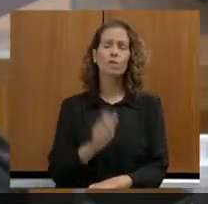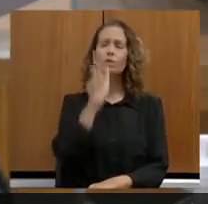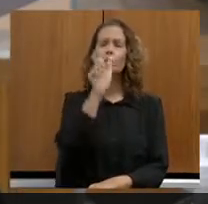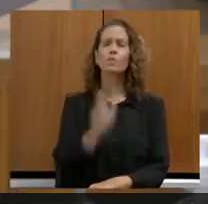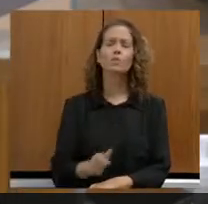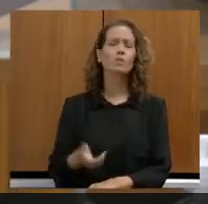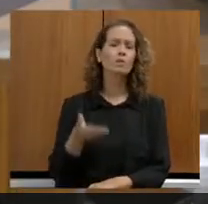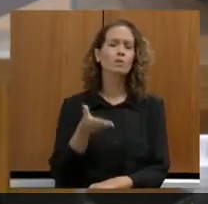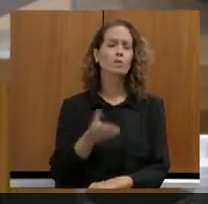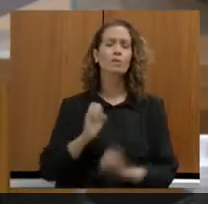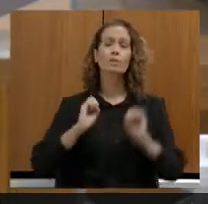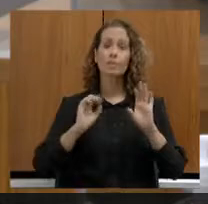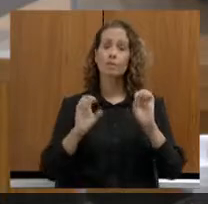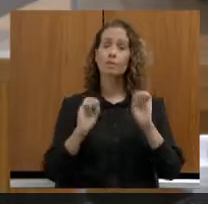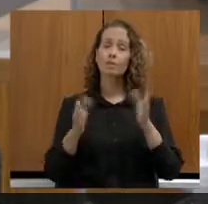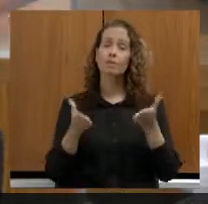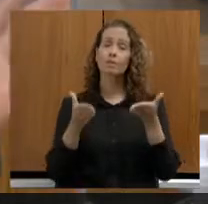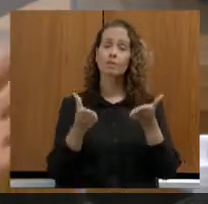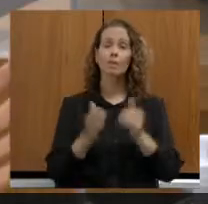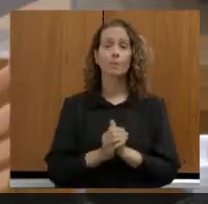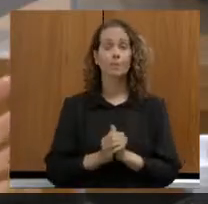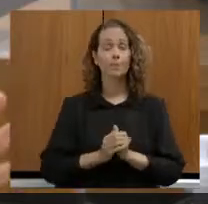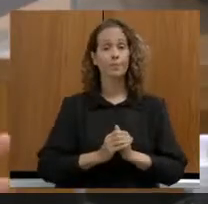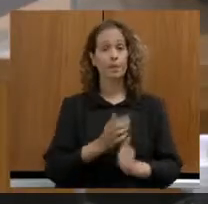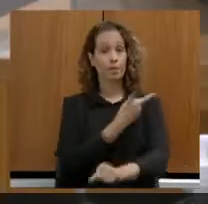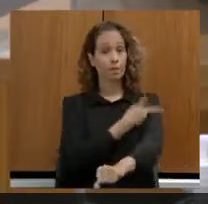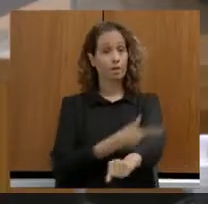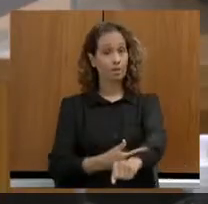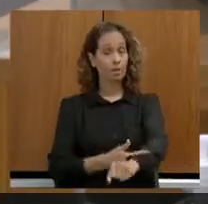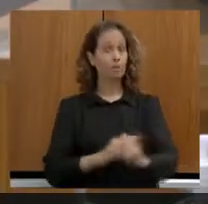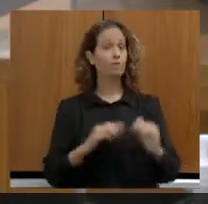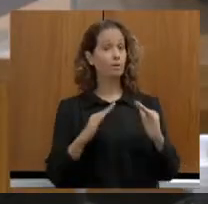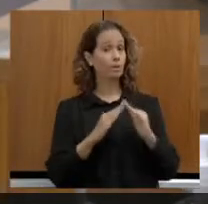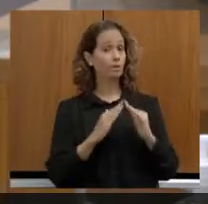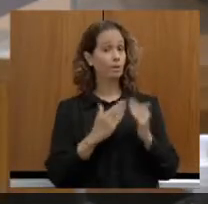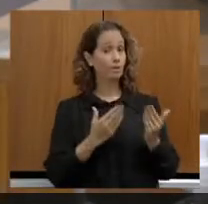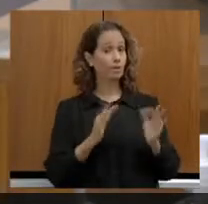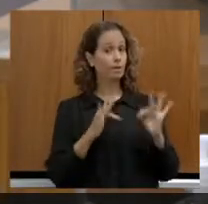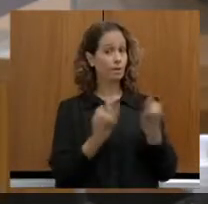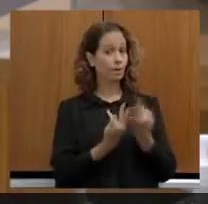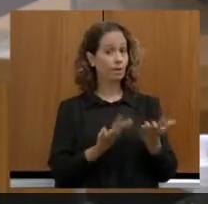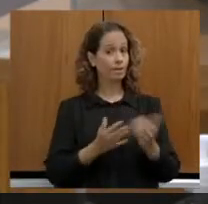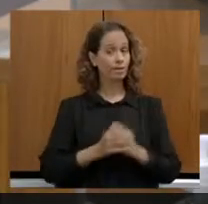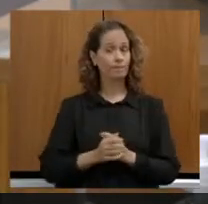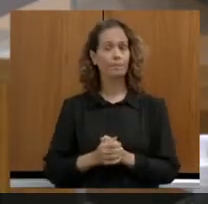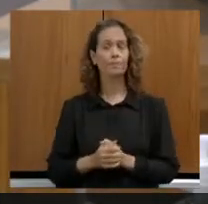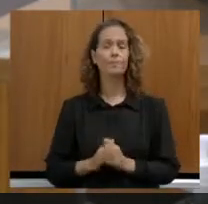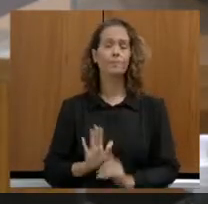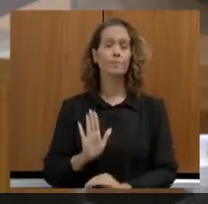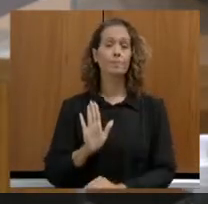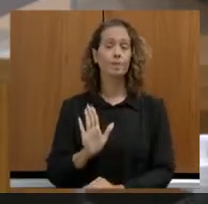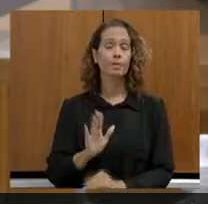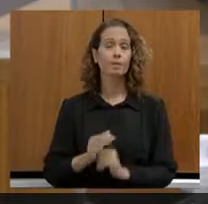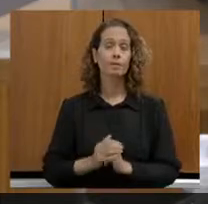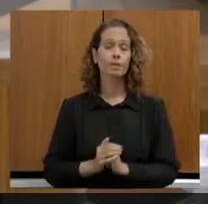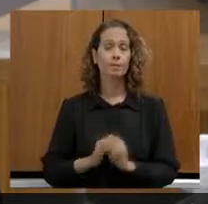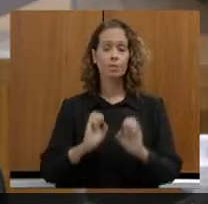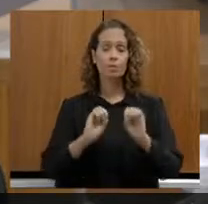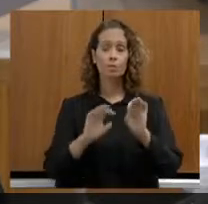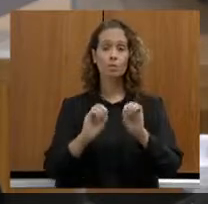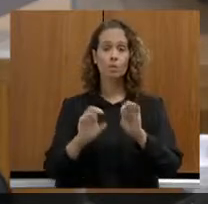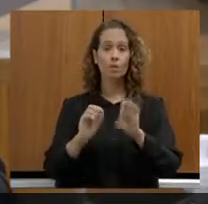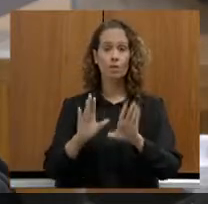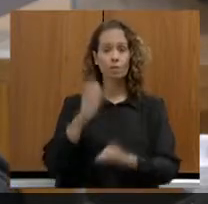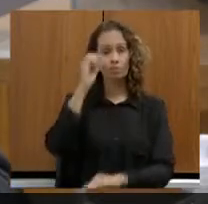pessoa que está ali para ensinar para ele educação em casa mas é a parte de